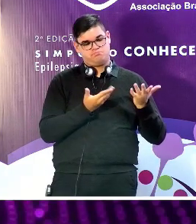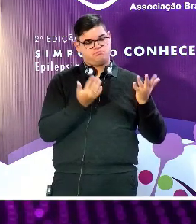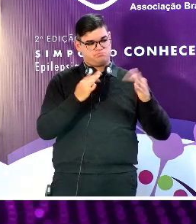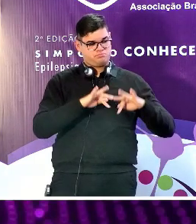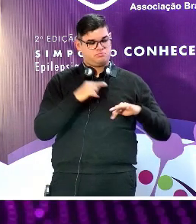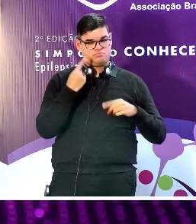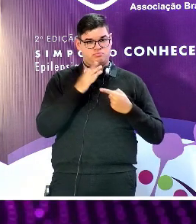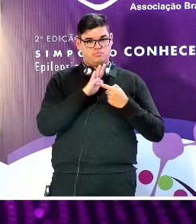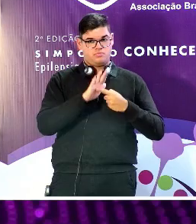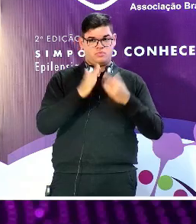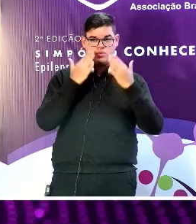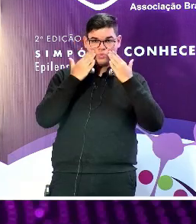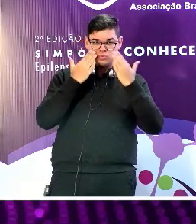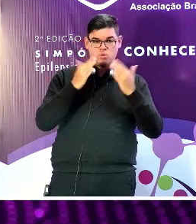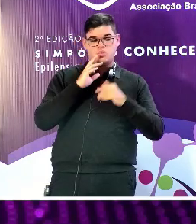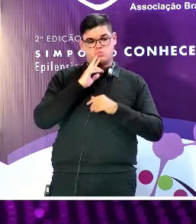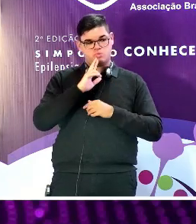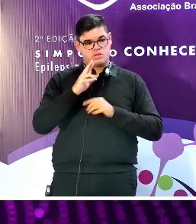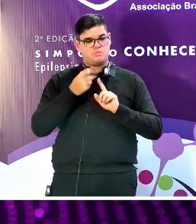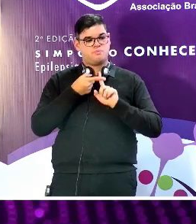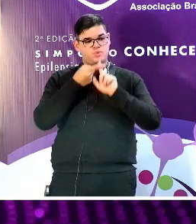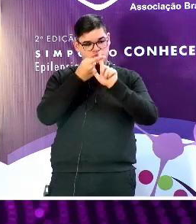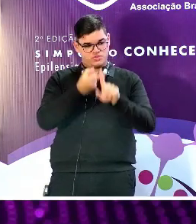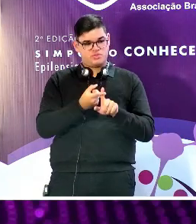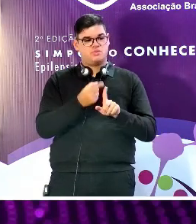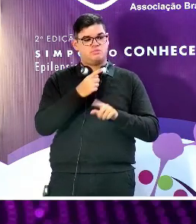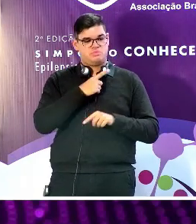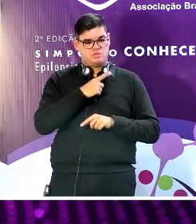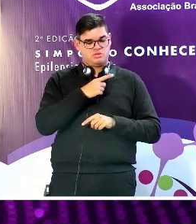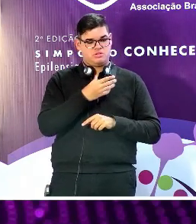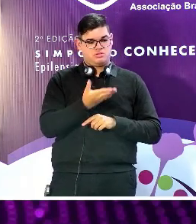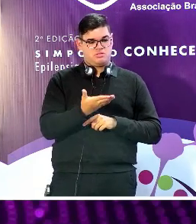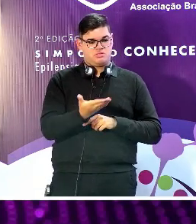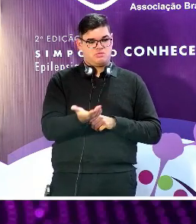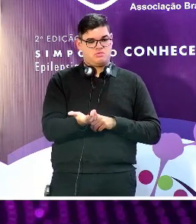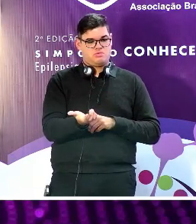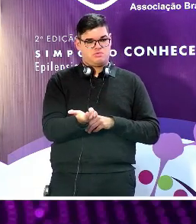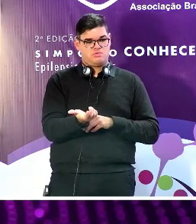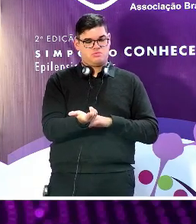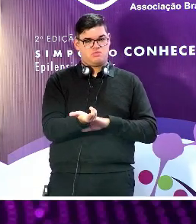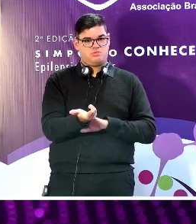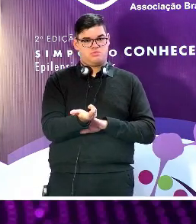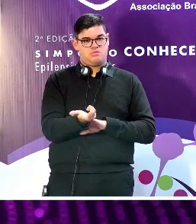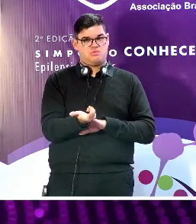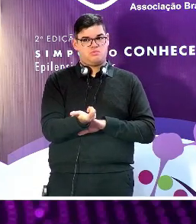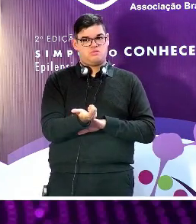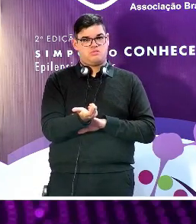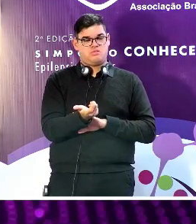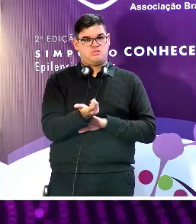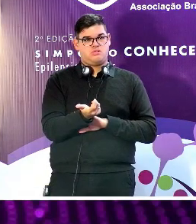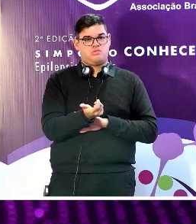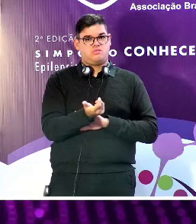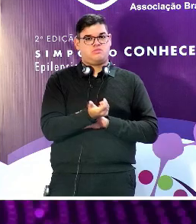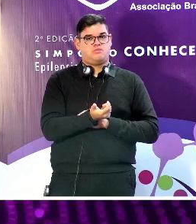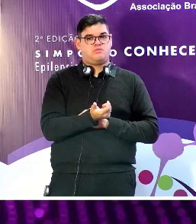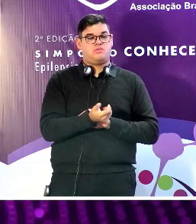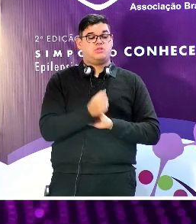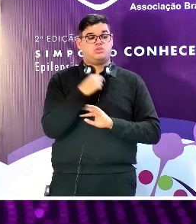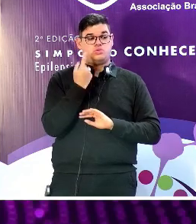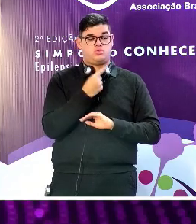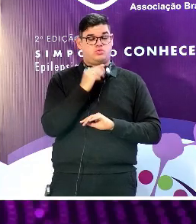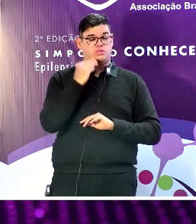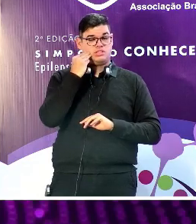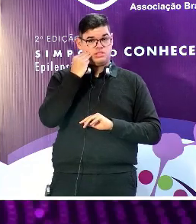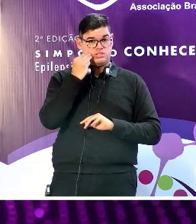gente mostrando um resultado positivo do bloqueio de correntes de cálcio. Nós